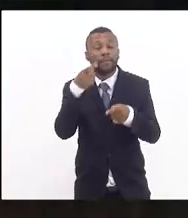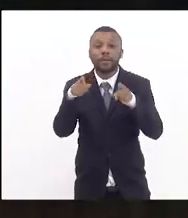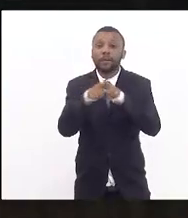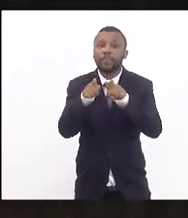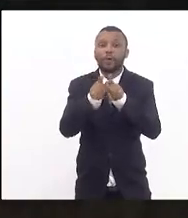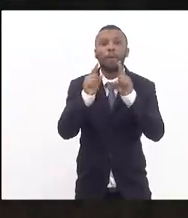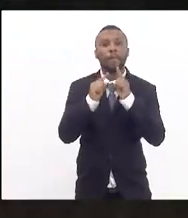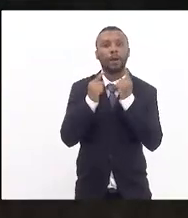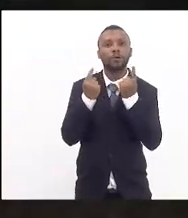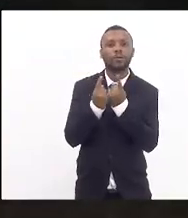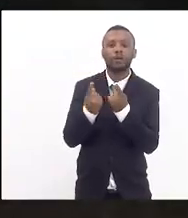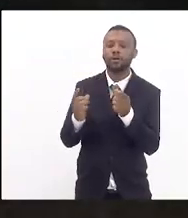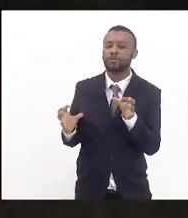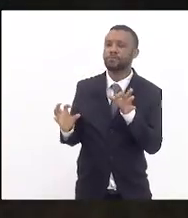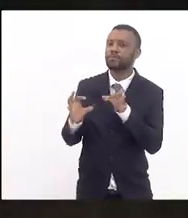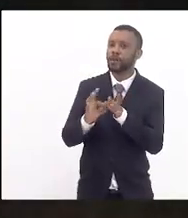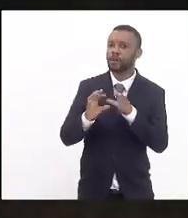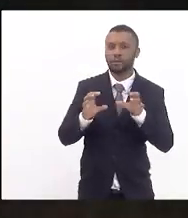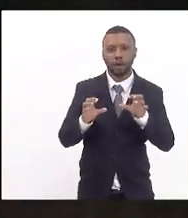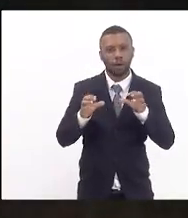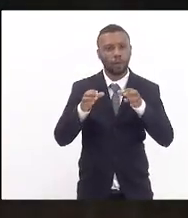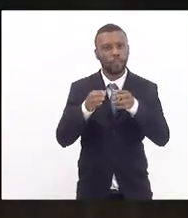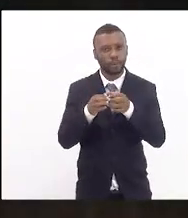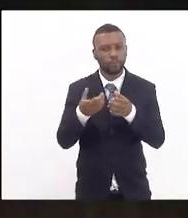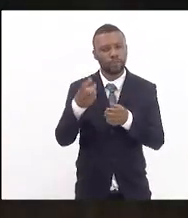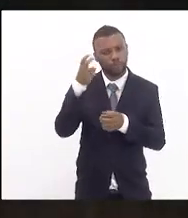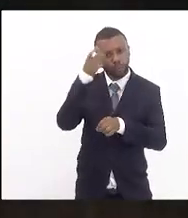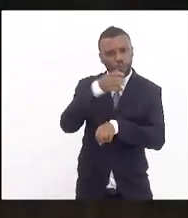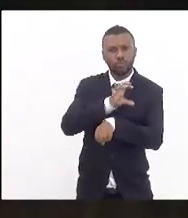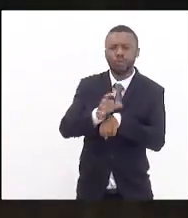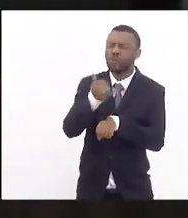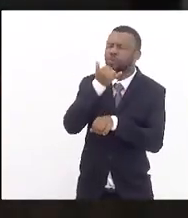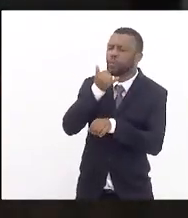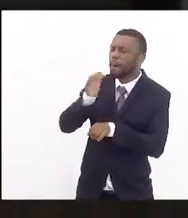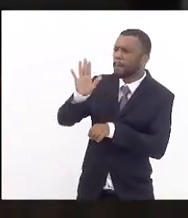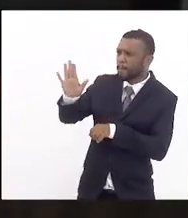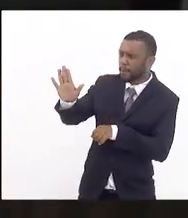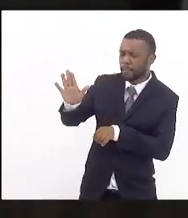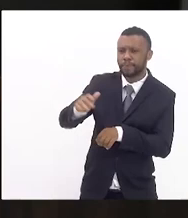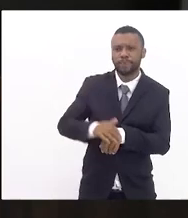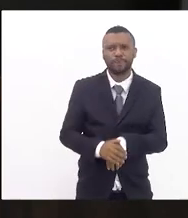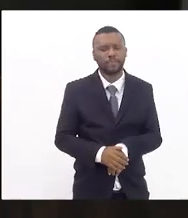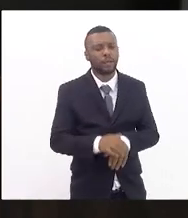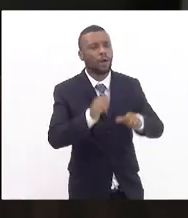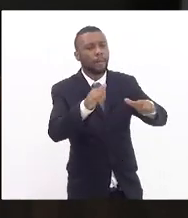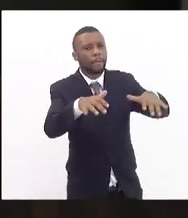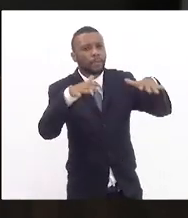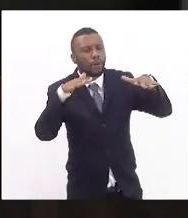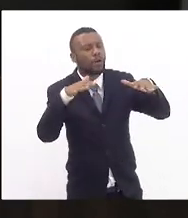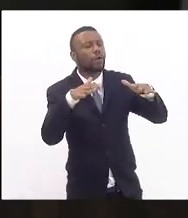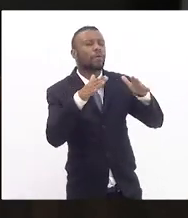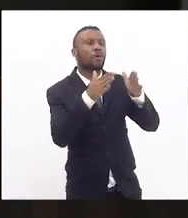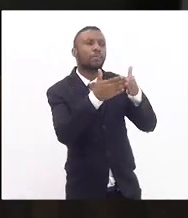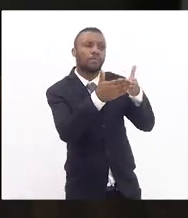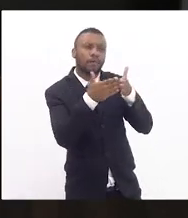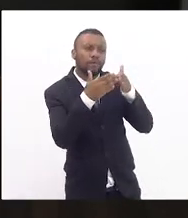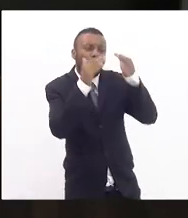da Comissão de Cultura. Eu, aqui um instante, por favor, Leomar. O pessoal da galeria aqui, com muito